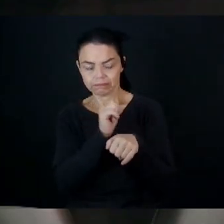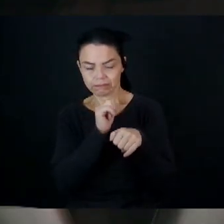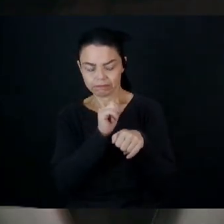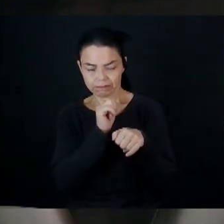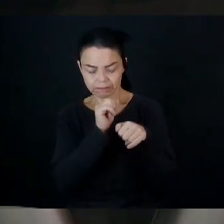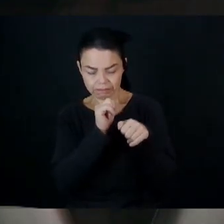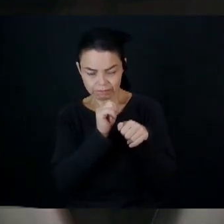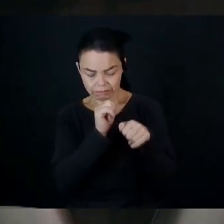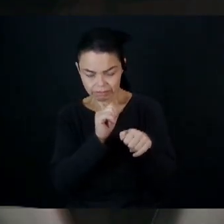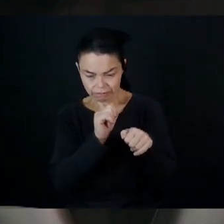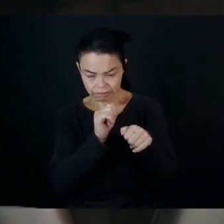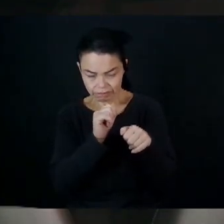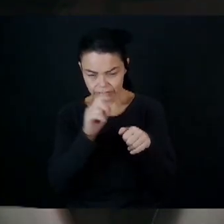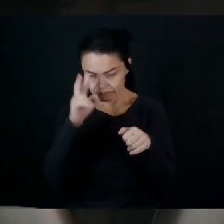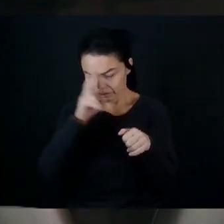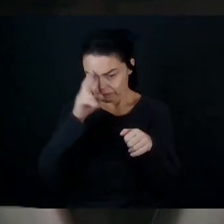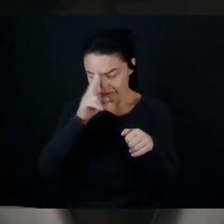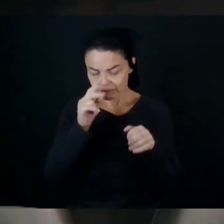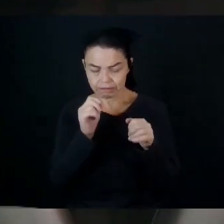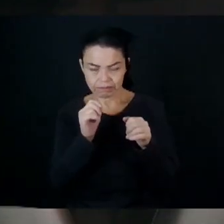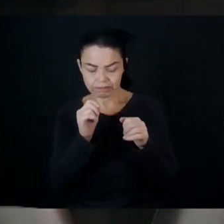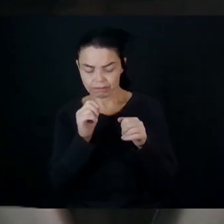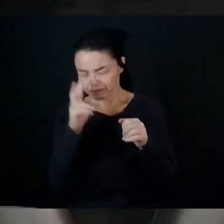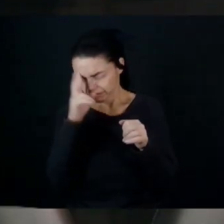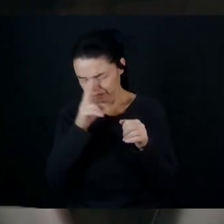tá? Então, assim, não tô lembrando